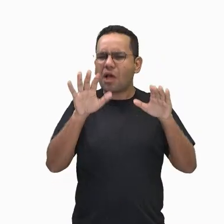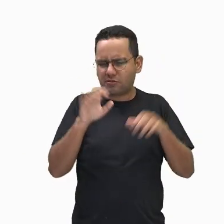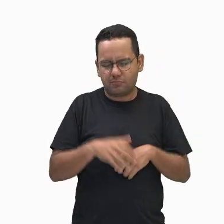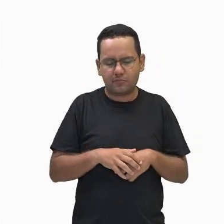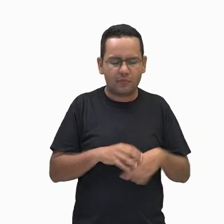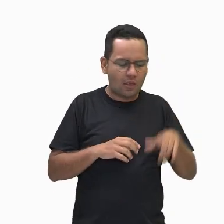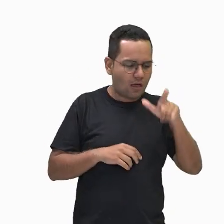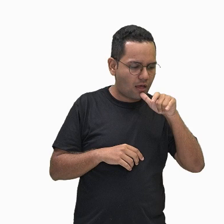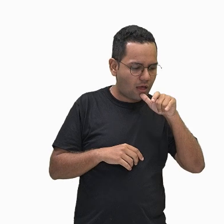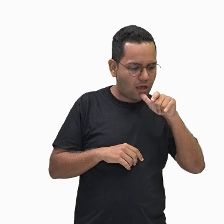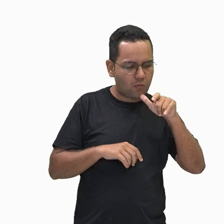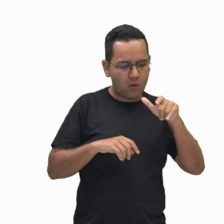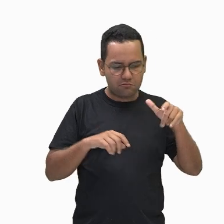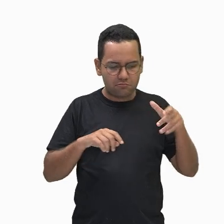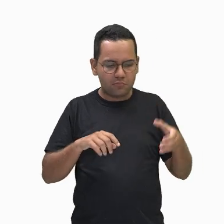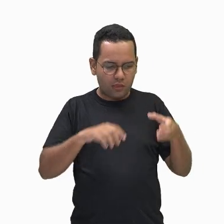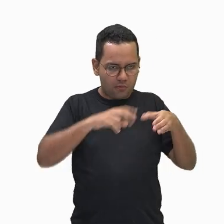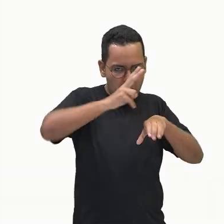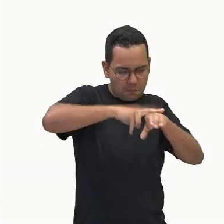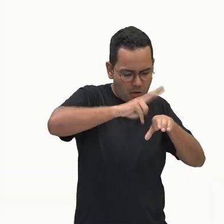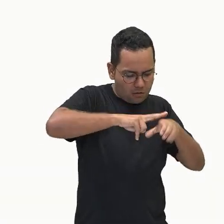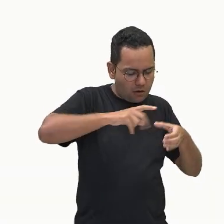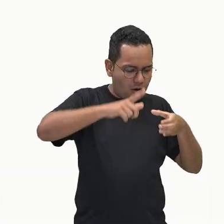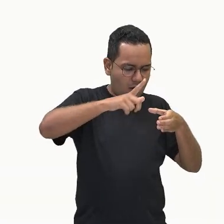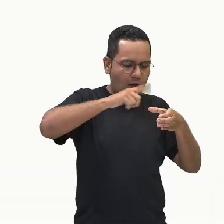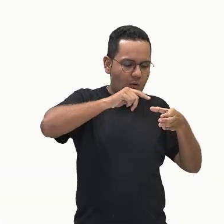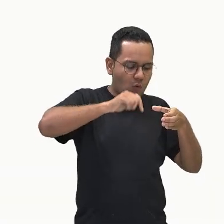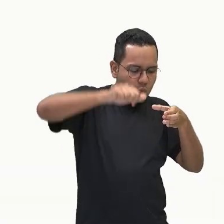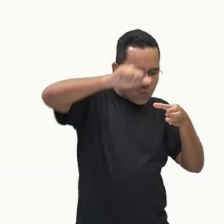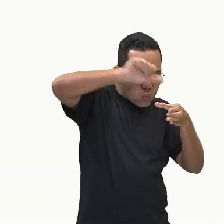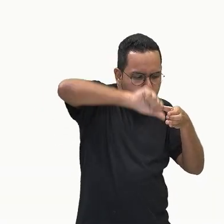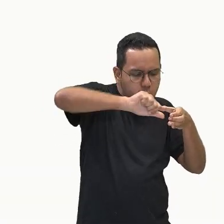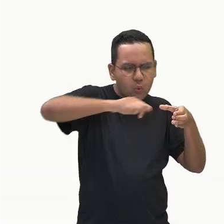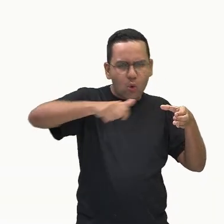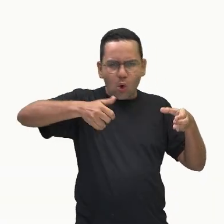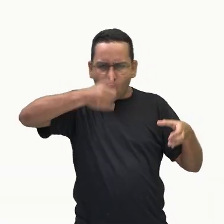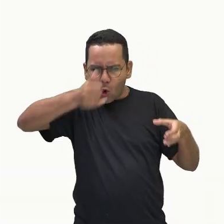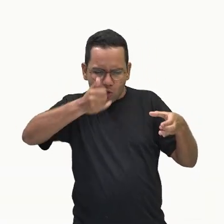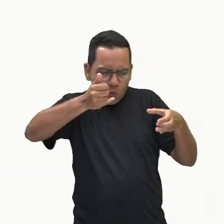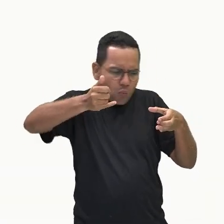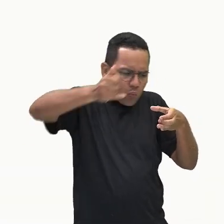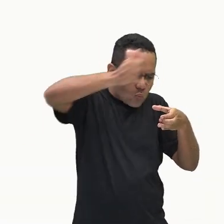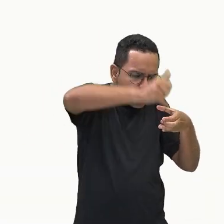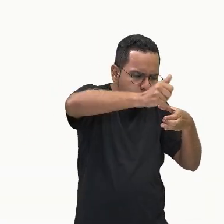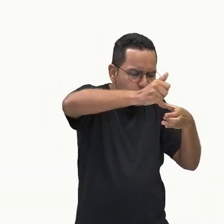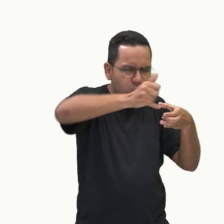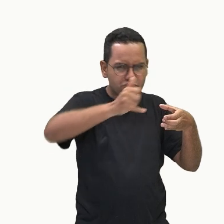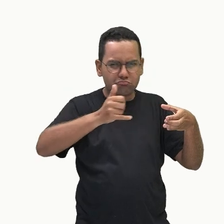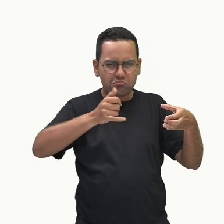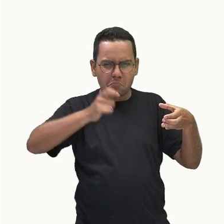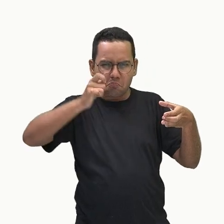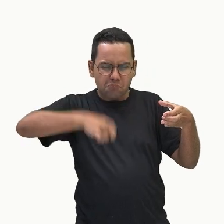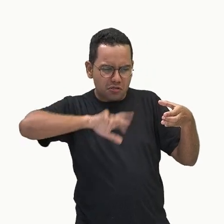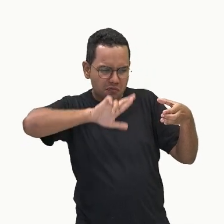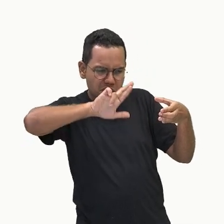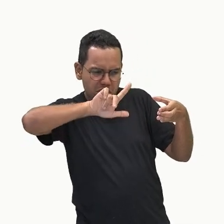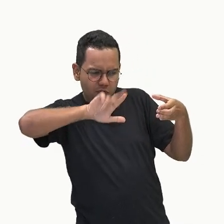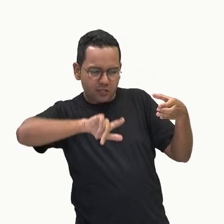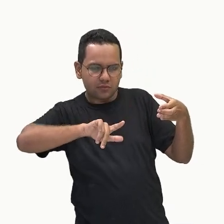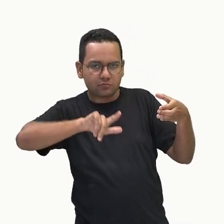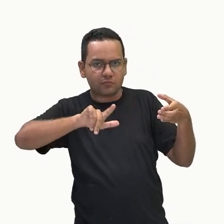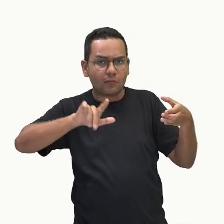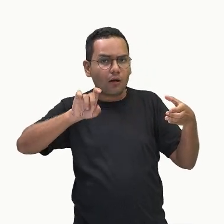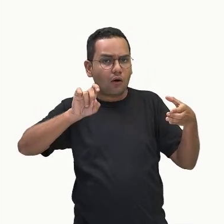ela sumiu? Será que não dá mais para diferenciar o que é água, o que é óleo? Claro que não, né? Quase todos